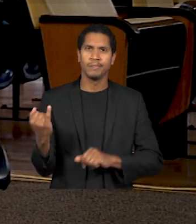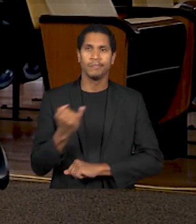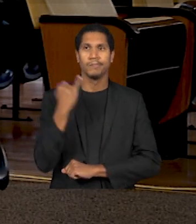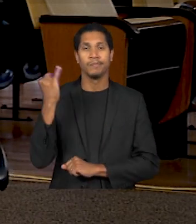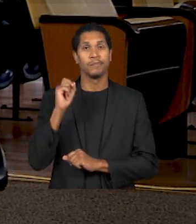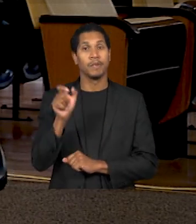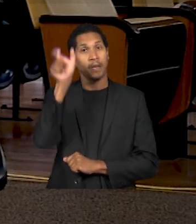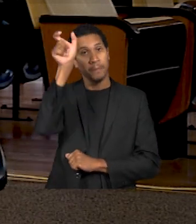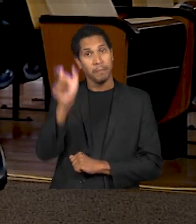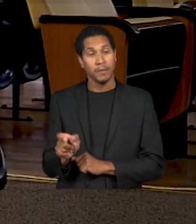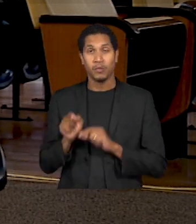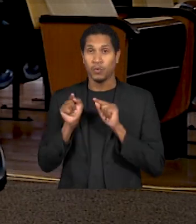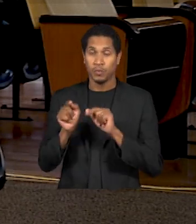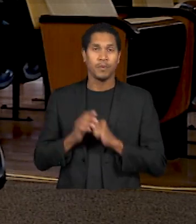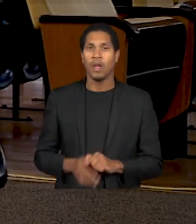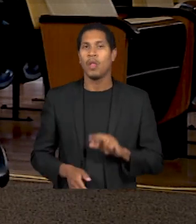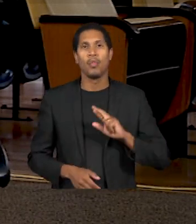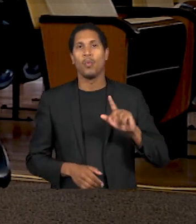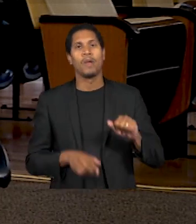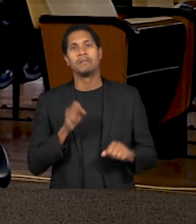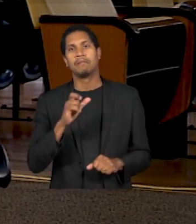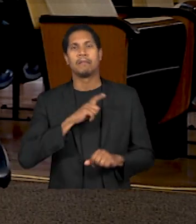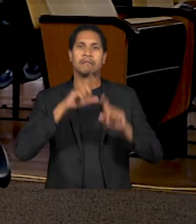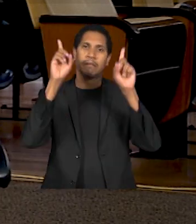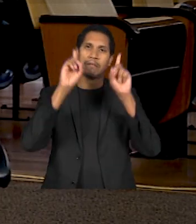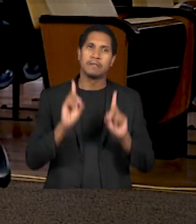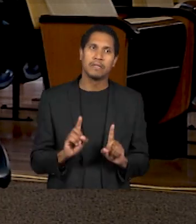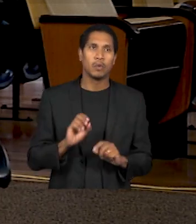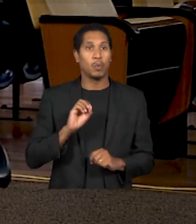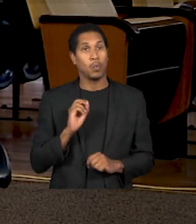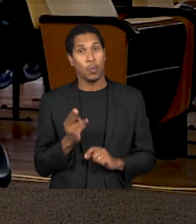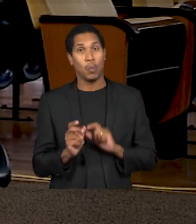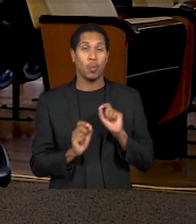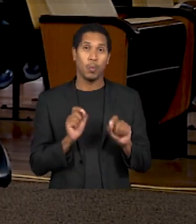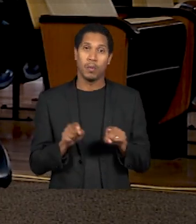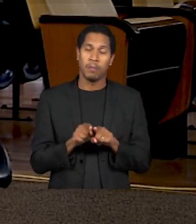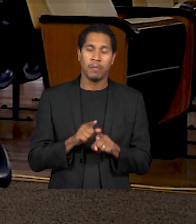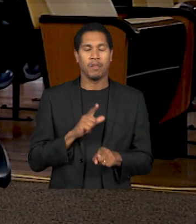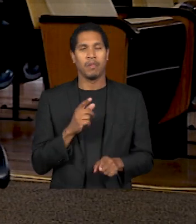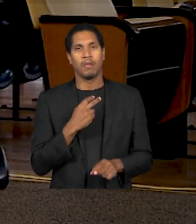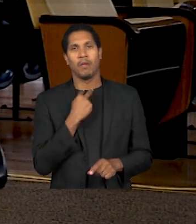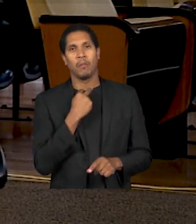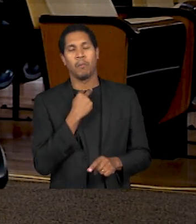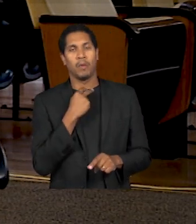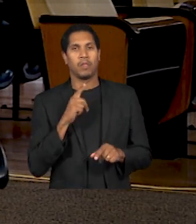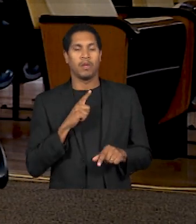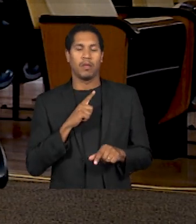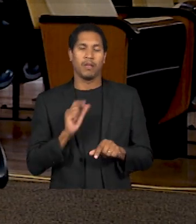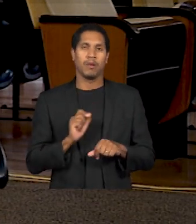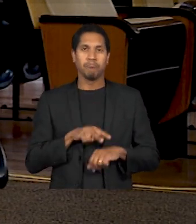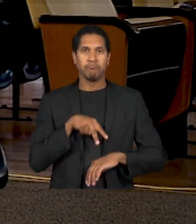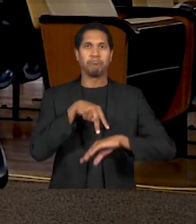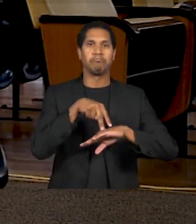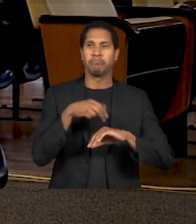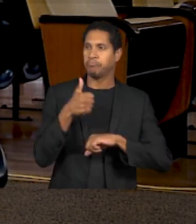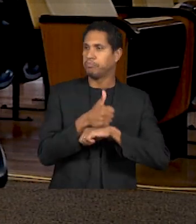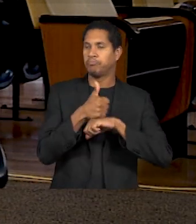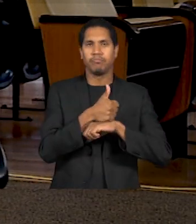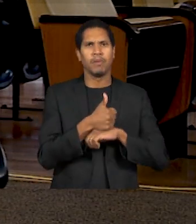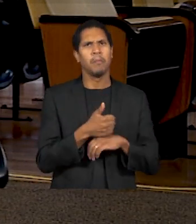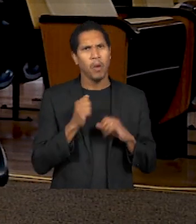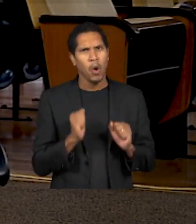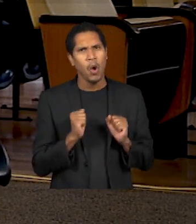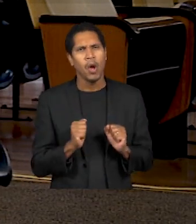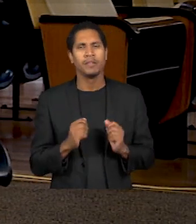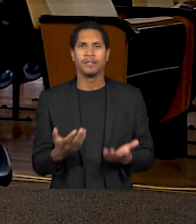a pessoa. Então, não é porque ela tem uma deficiência que ela não pode ter o protagonismo profissional dela. Né? E, às